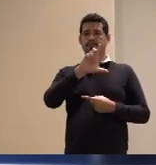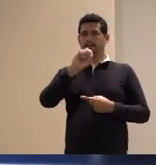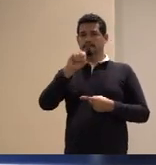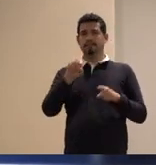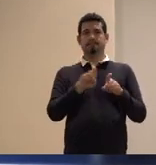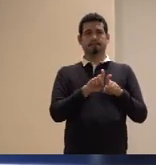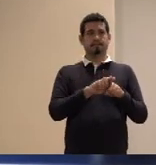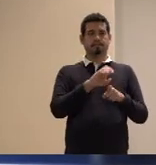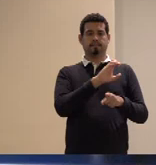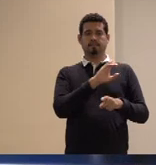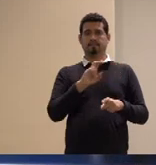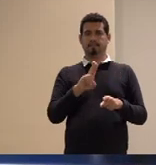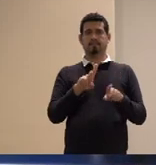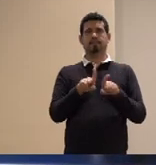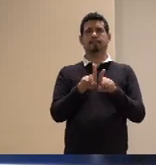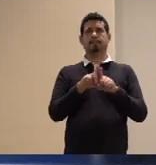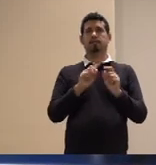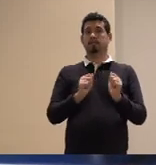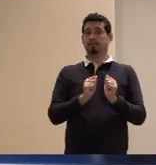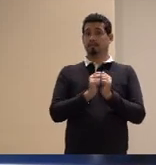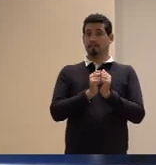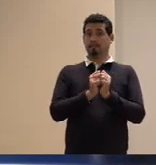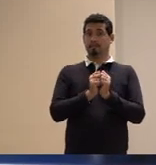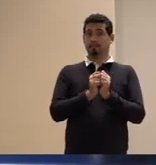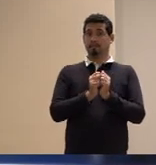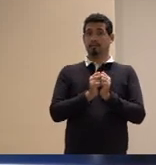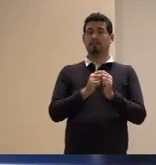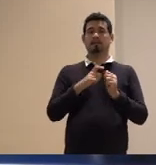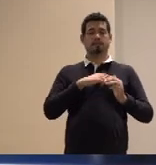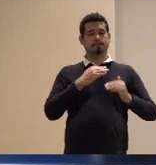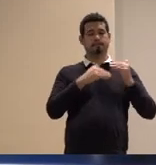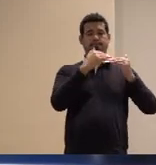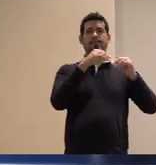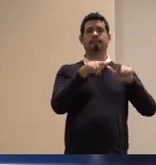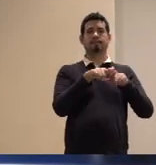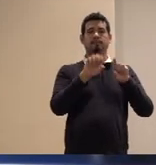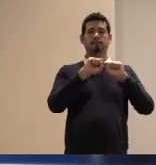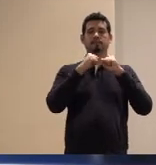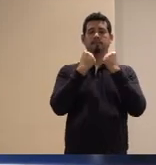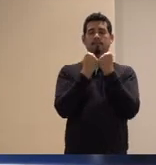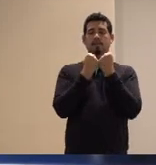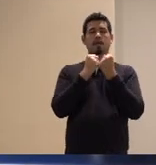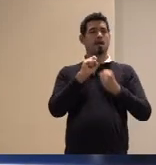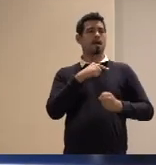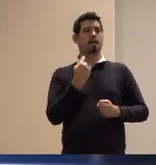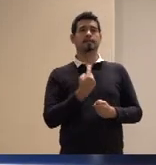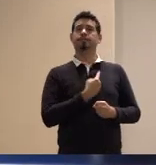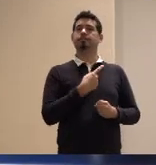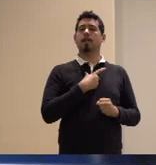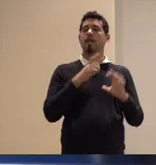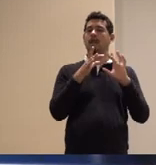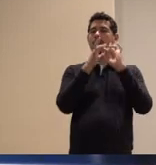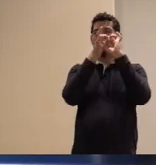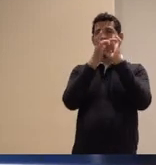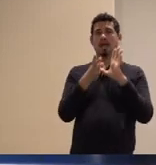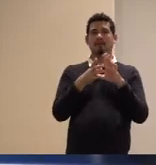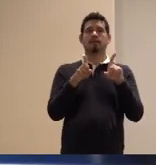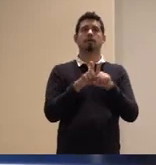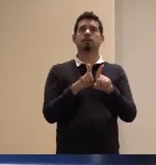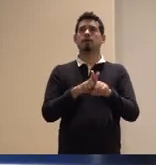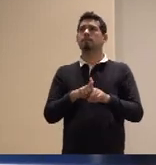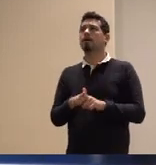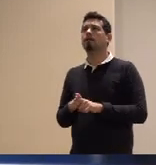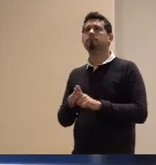adjunta vai estar falando na sequência aqui no seminário, nós estamos de portas abertas, né, para ouvir